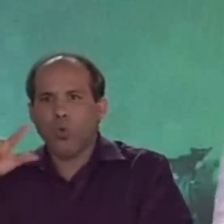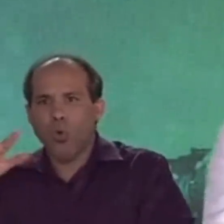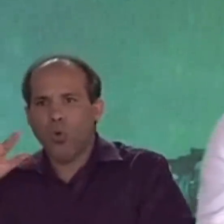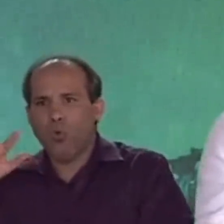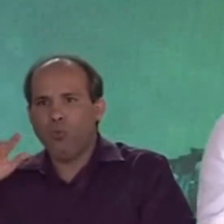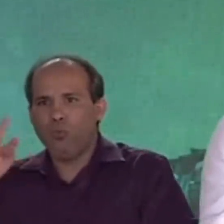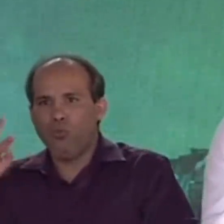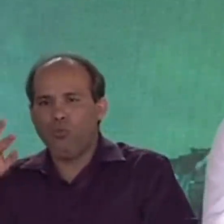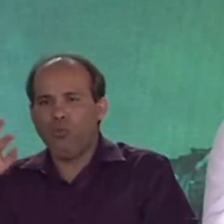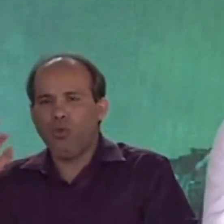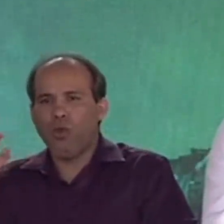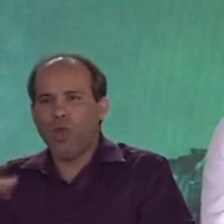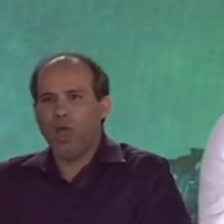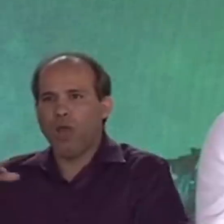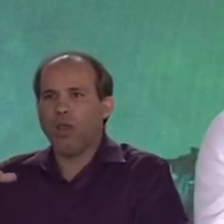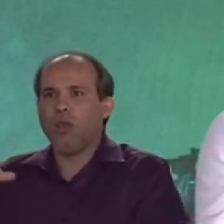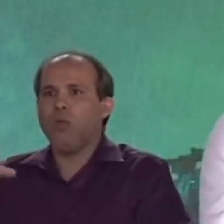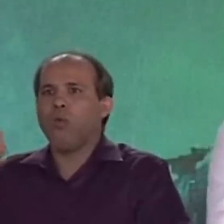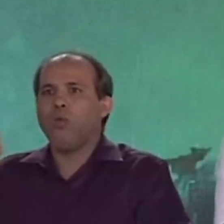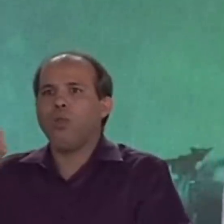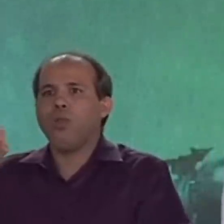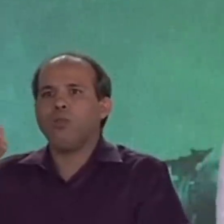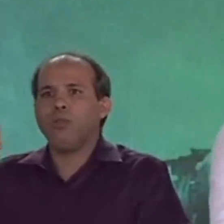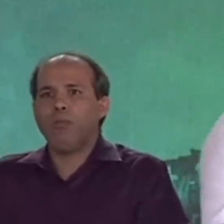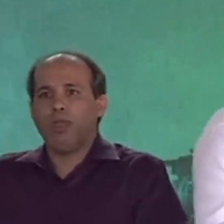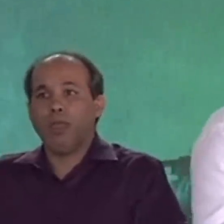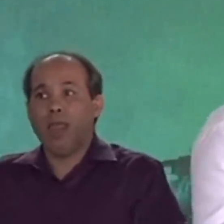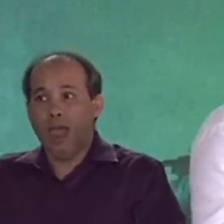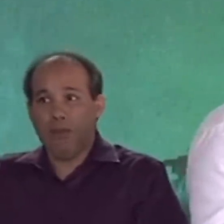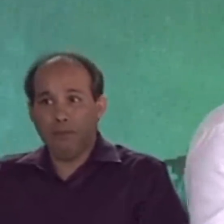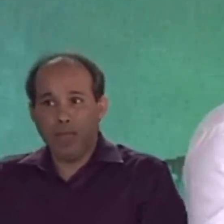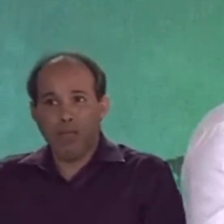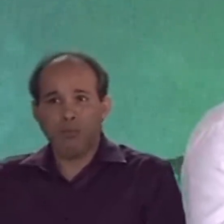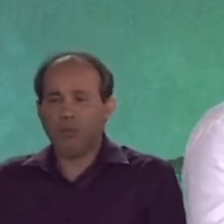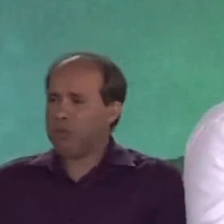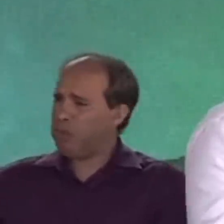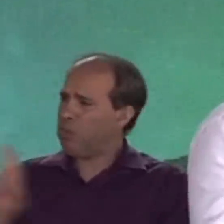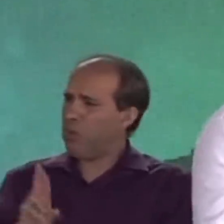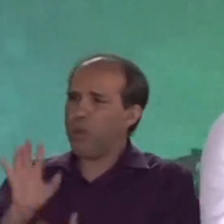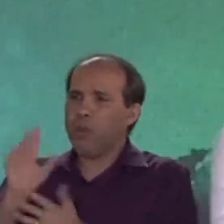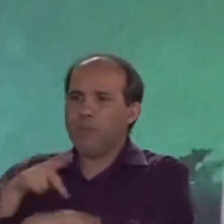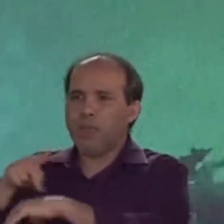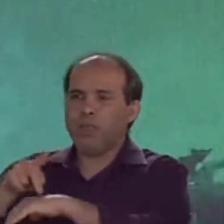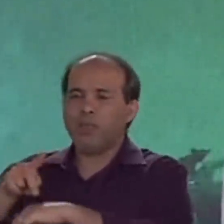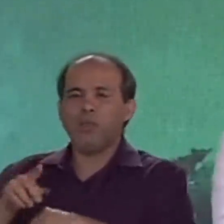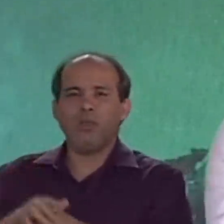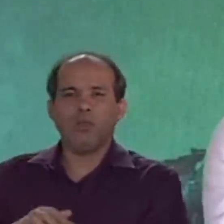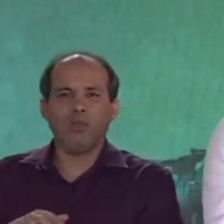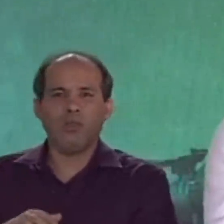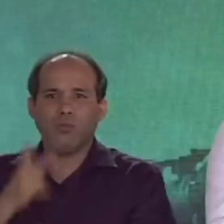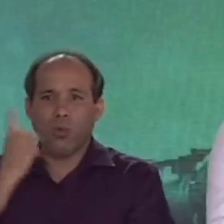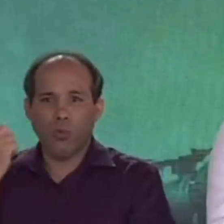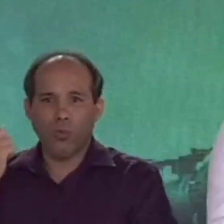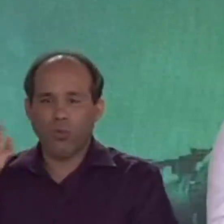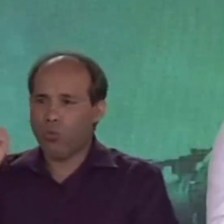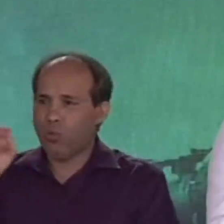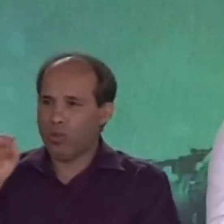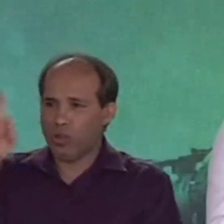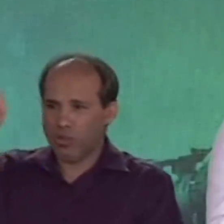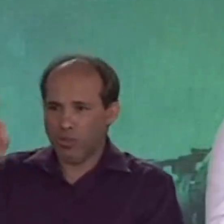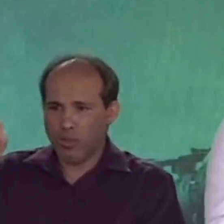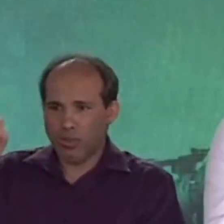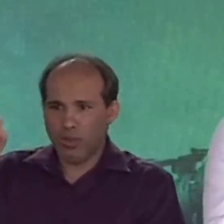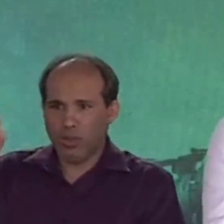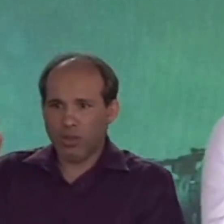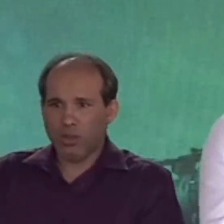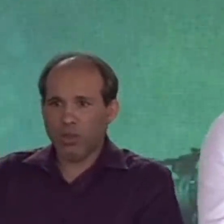Médio, e lá o do Kuwait me disse uma coisa que eu não sabia, que 80%